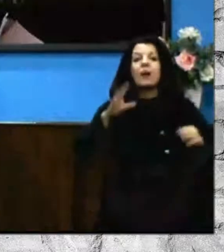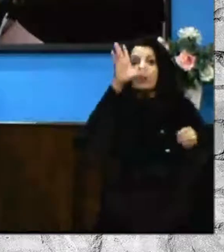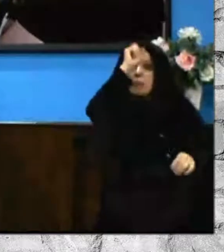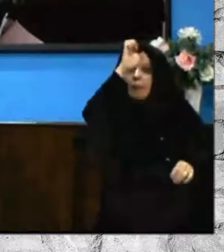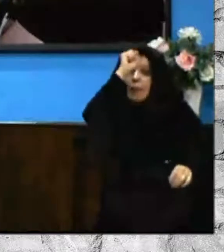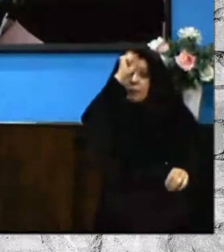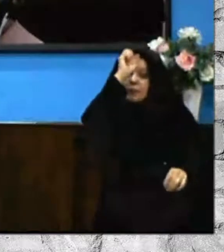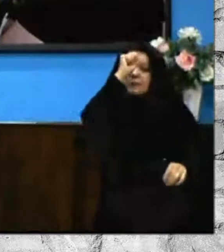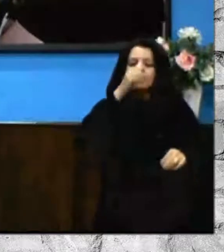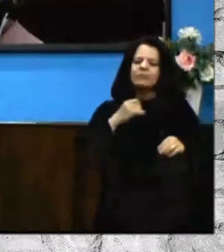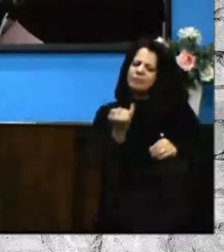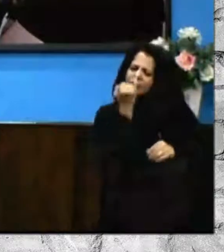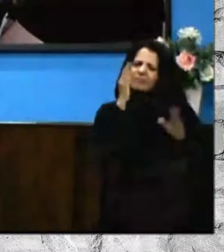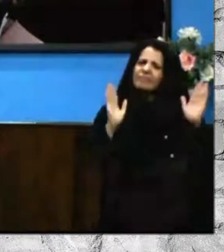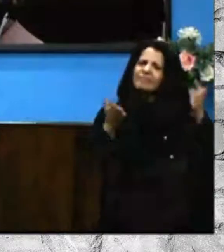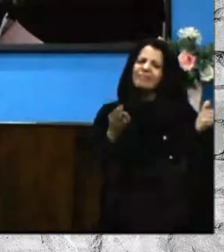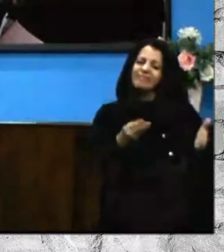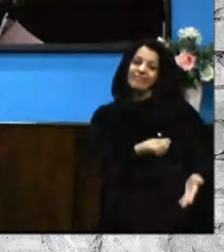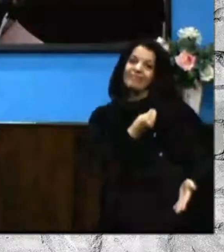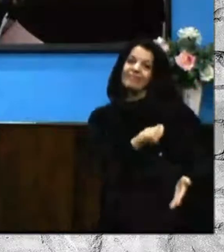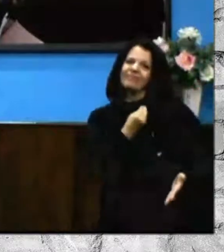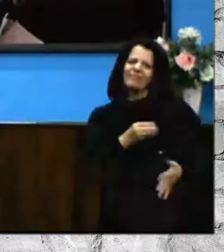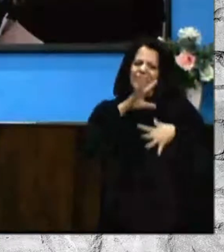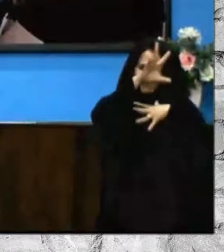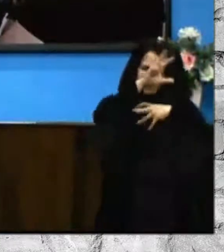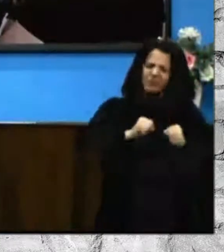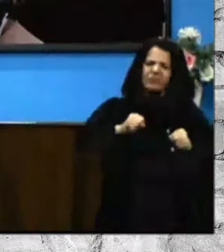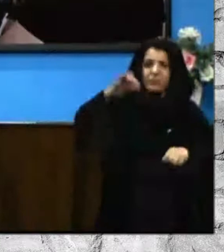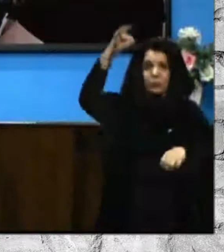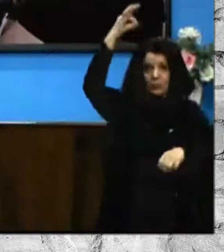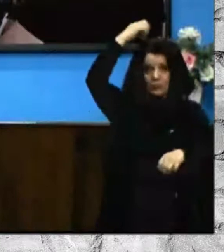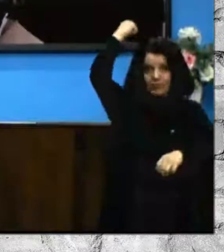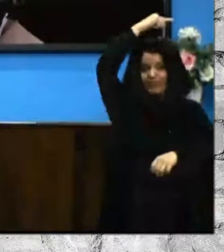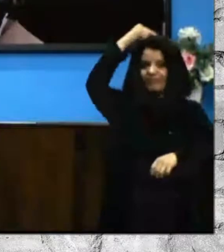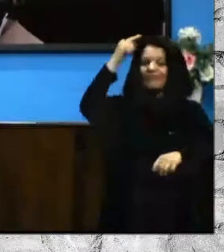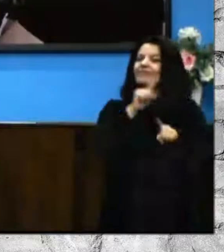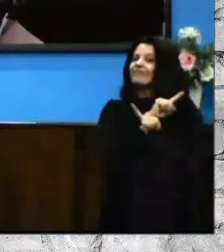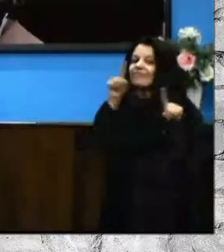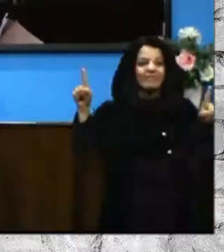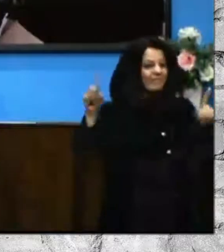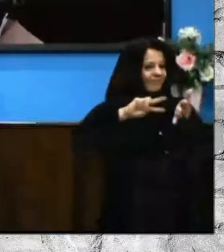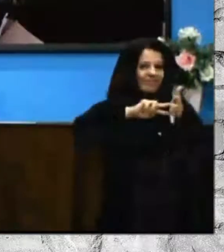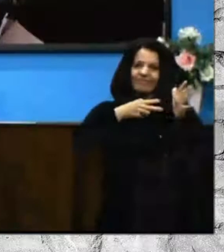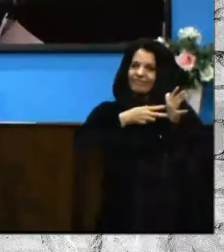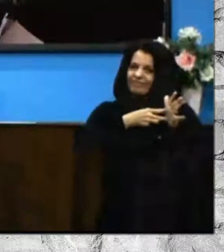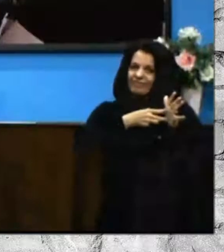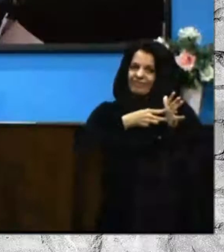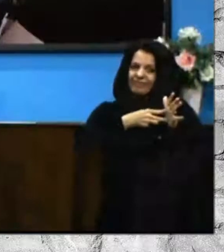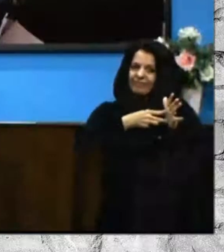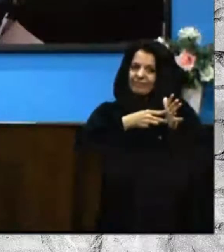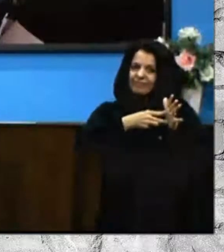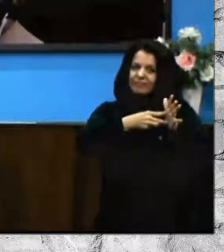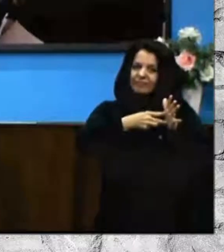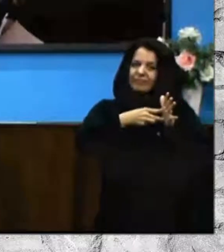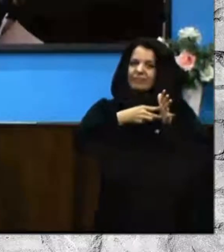para mim aqui. Viver no poder do Espírito Santo não significa de forma alguma